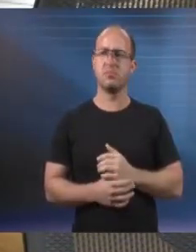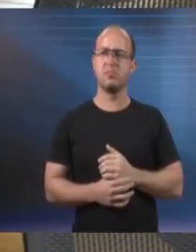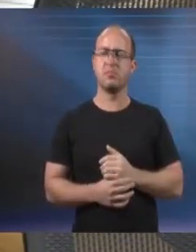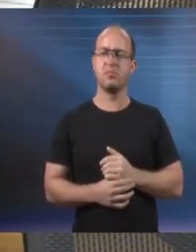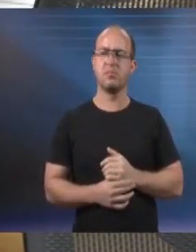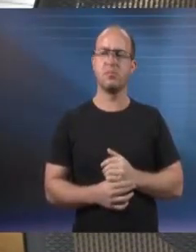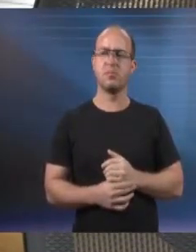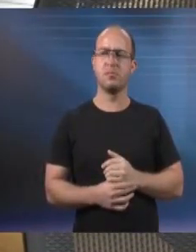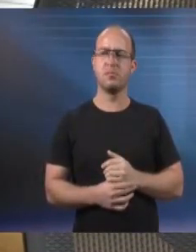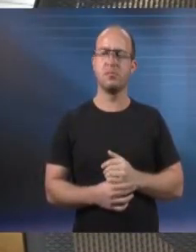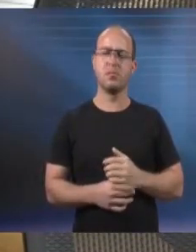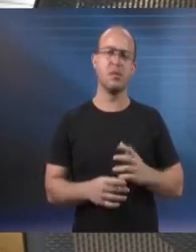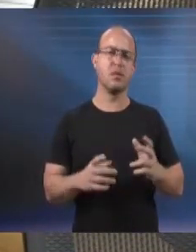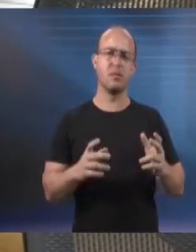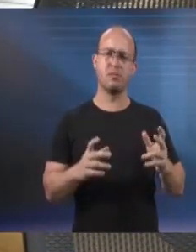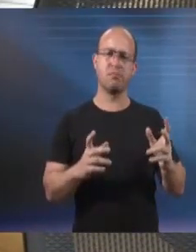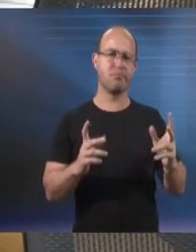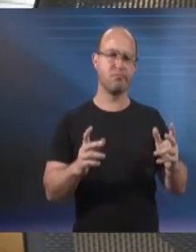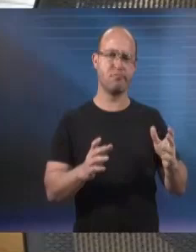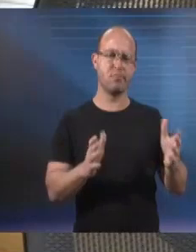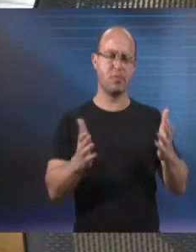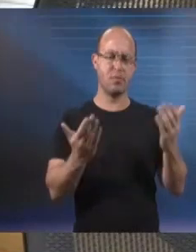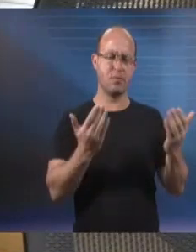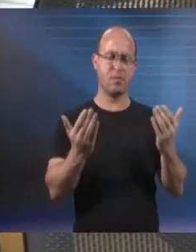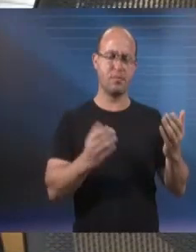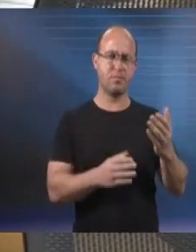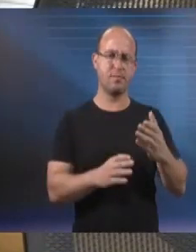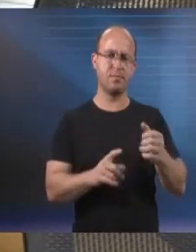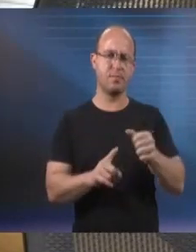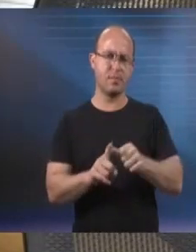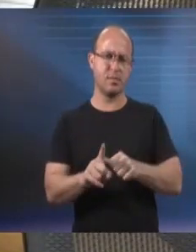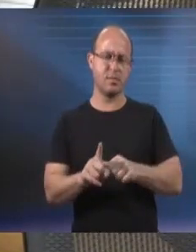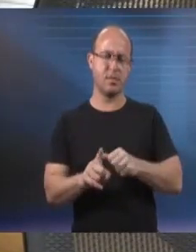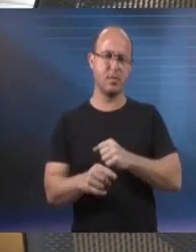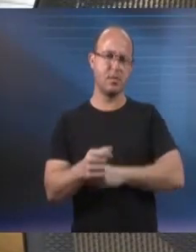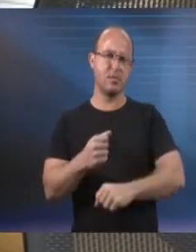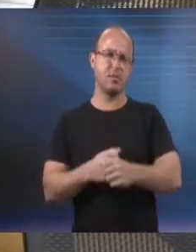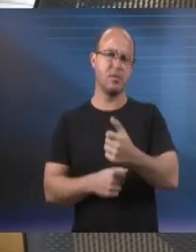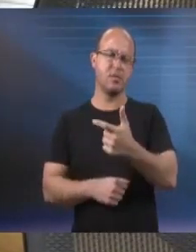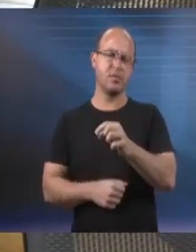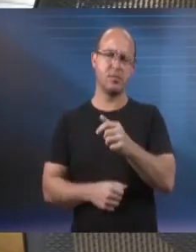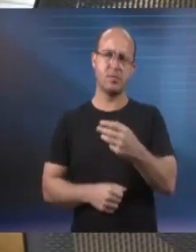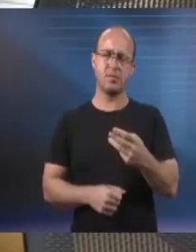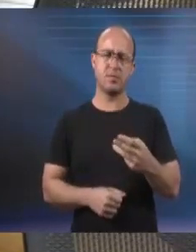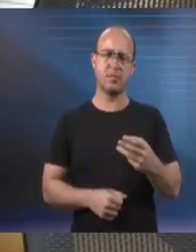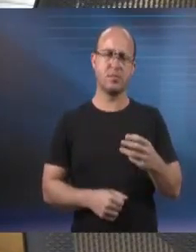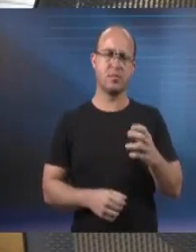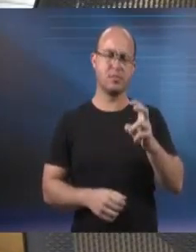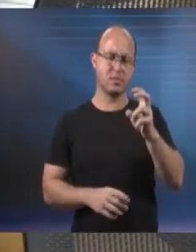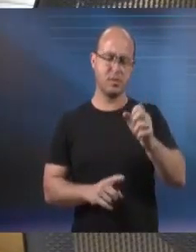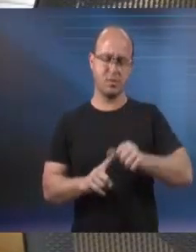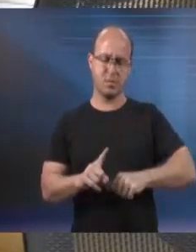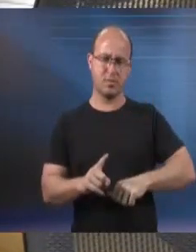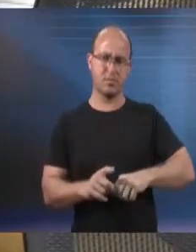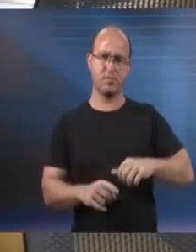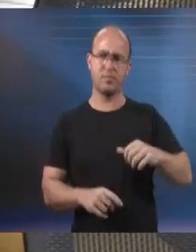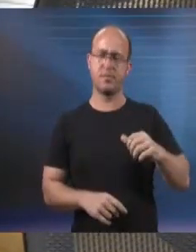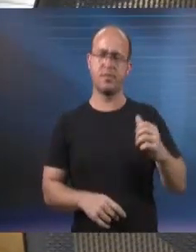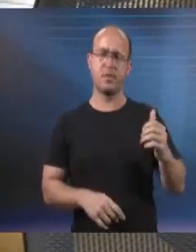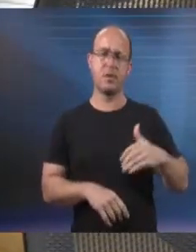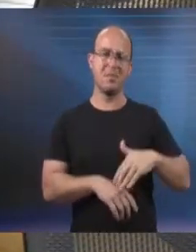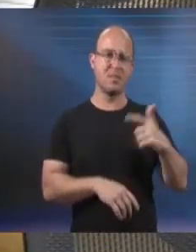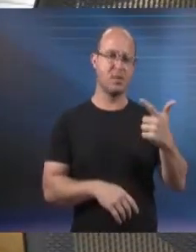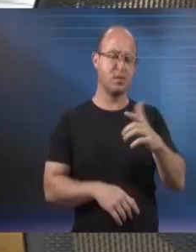referente ao mesmo período em 2023. O estado do Rio Grande do Norte arrecadou em 5 meses mais 200